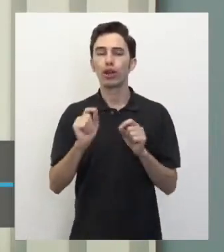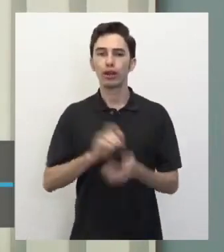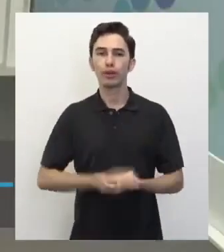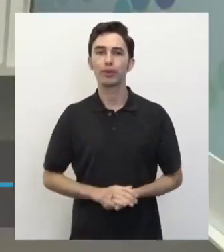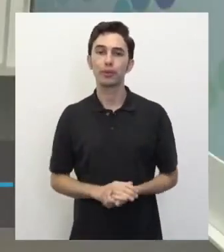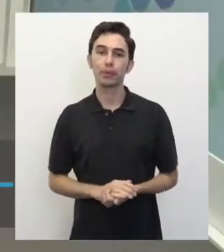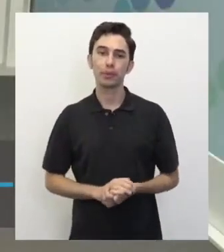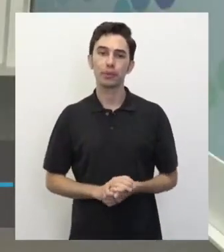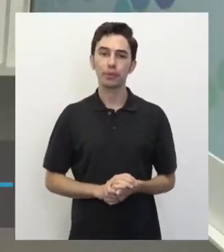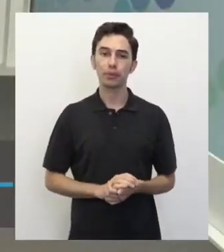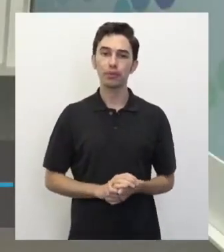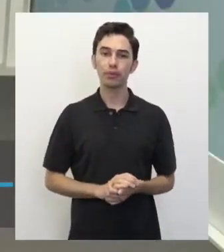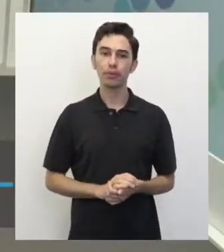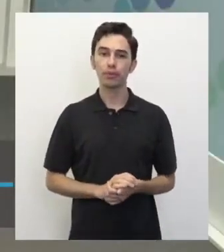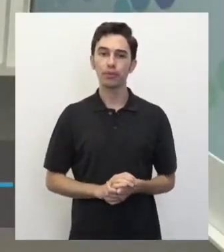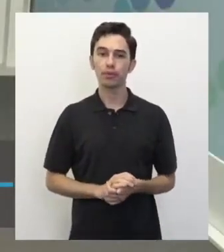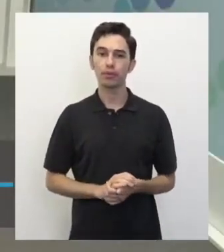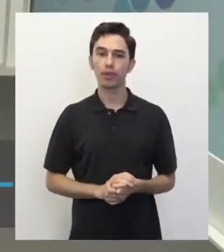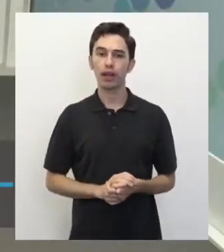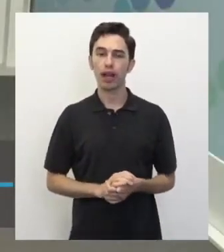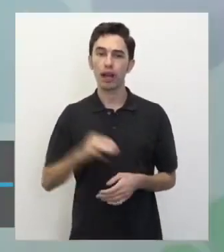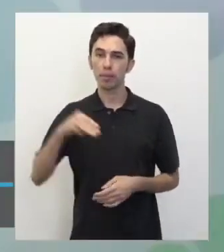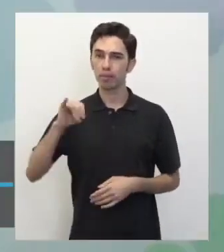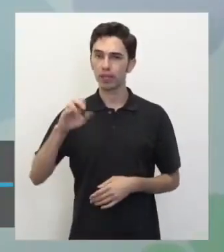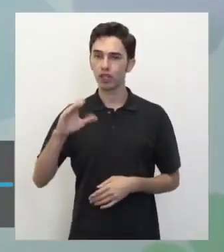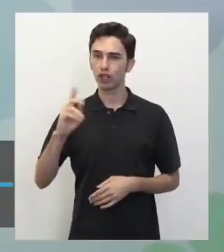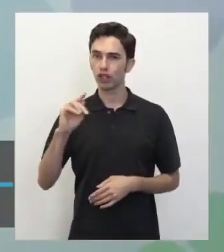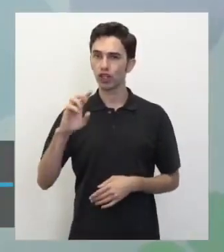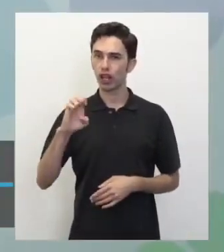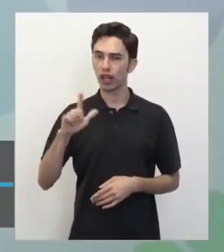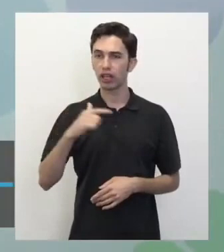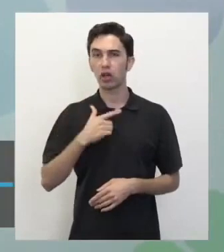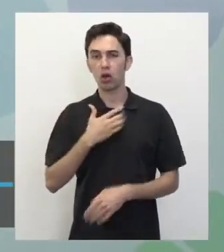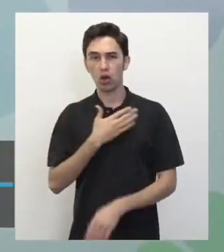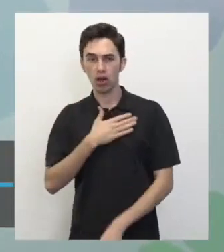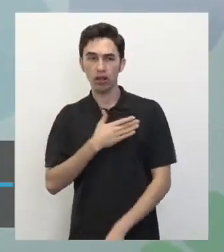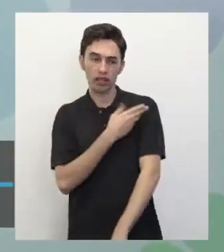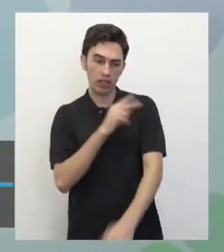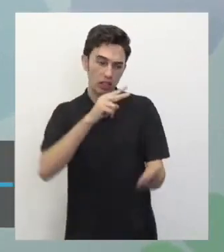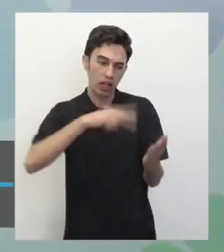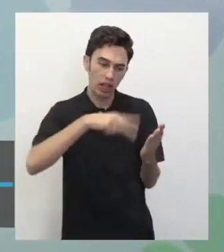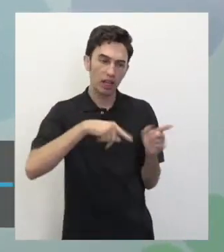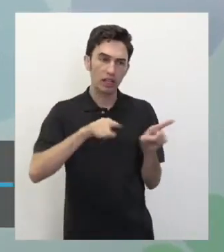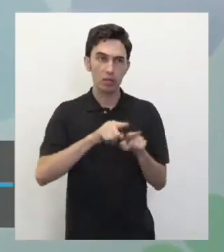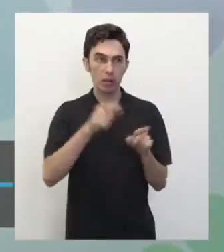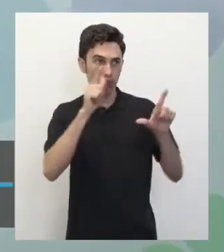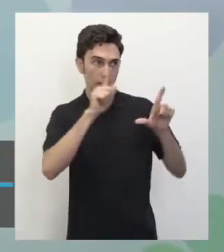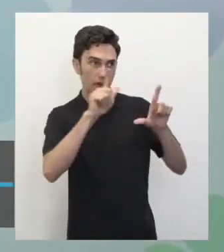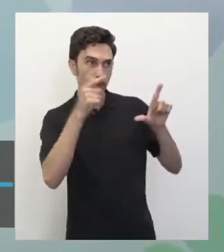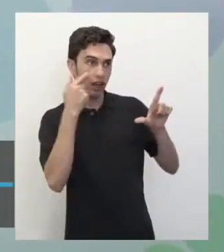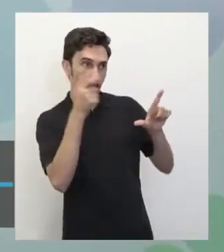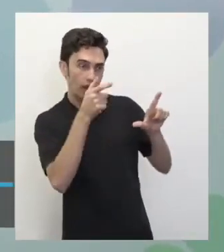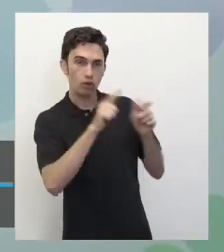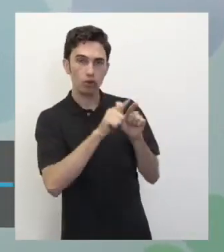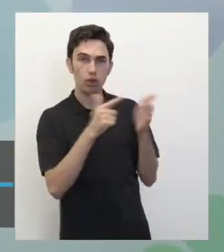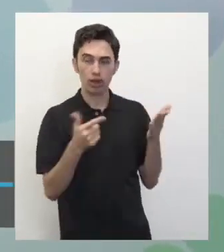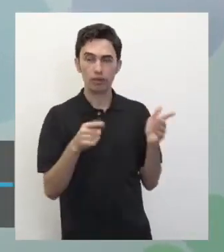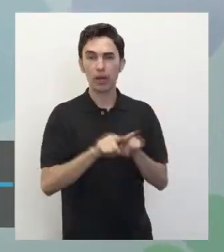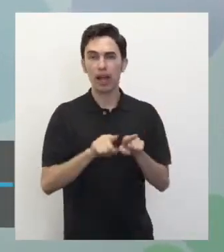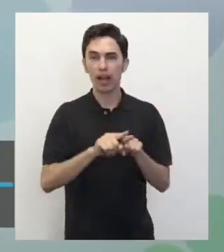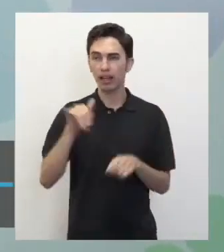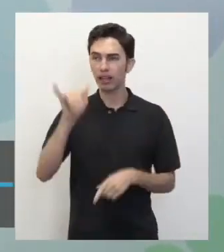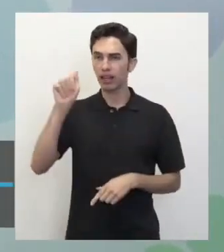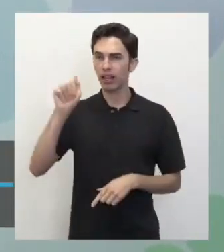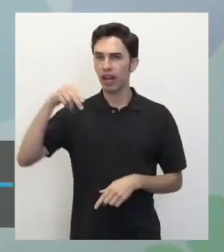jornais? Olha, a Michele fala que costuma ler e assistir jornais também. A Yasmin fala que não, mas que ela quer pegar